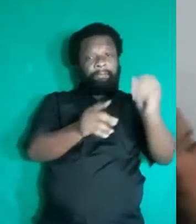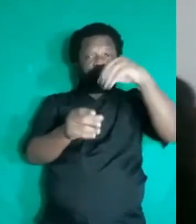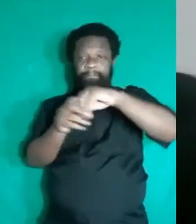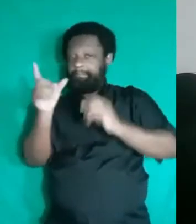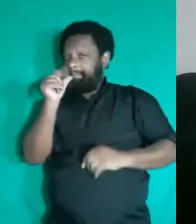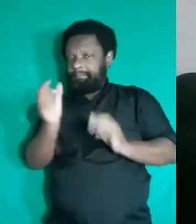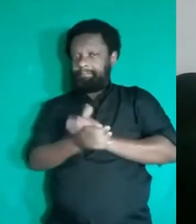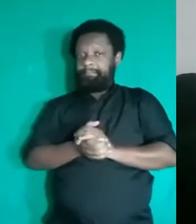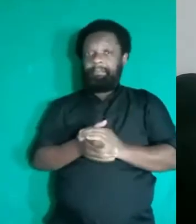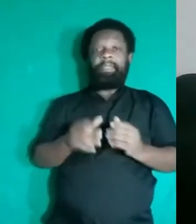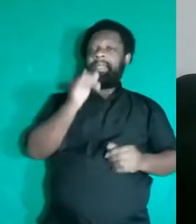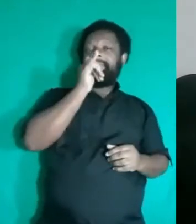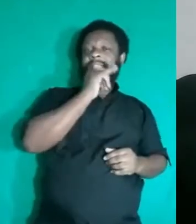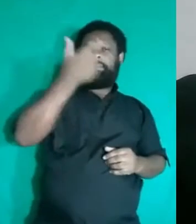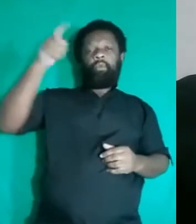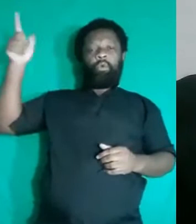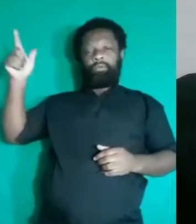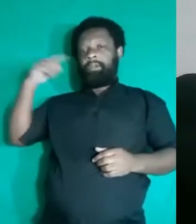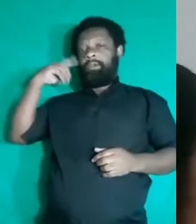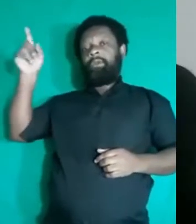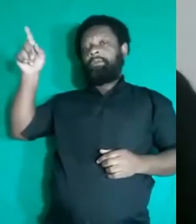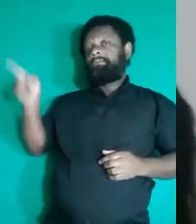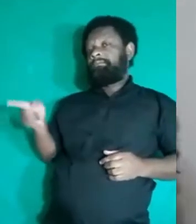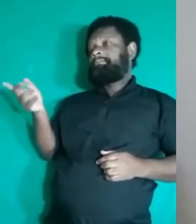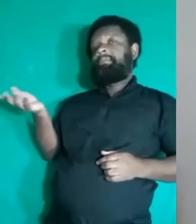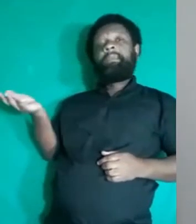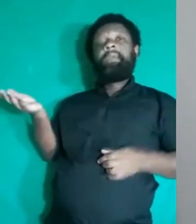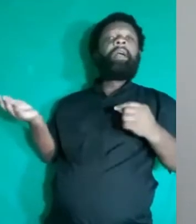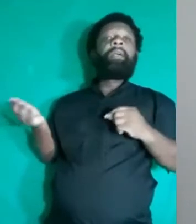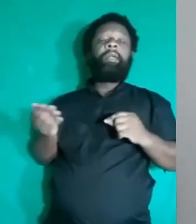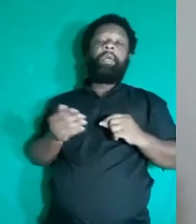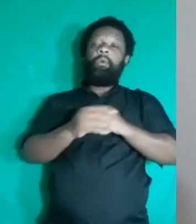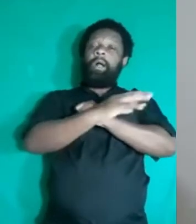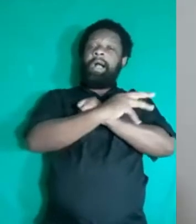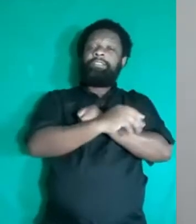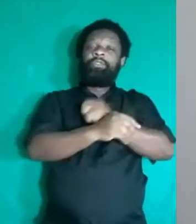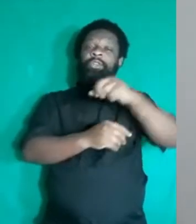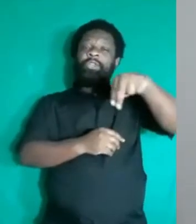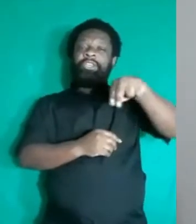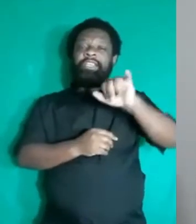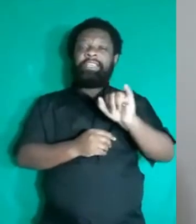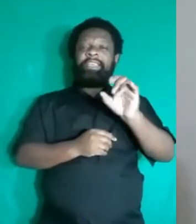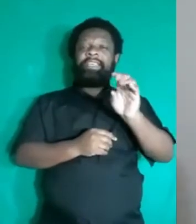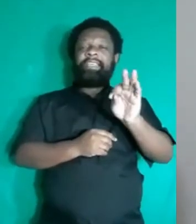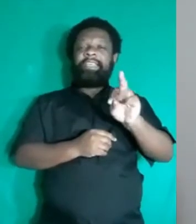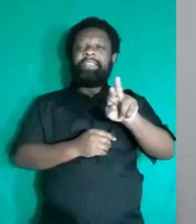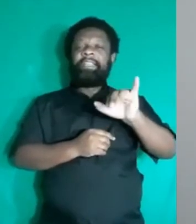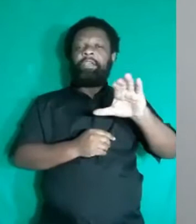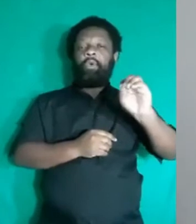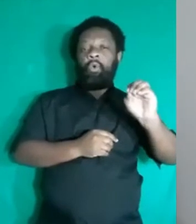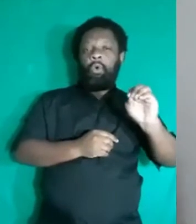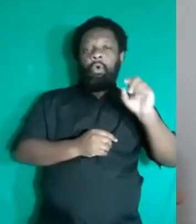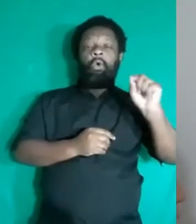espécie é o Cl-, que é o cloreto, que também está em solução. Bom, aqui eu coloquei um outro exemplo, que é o exemplo